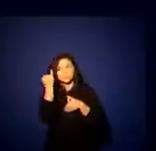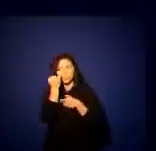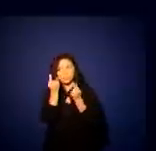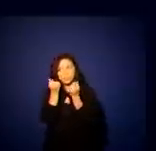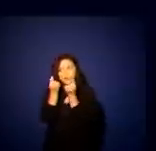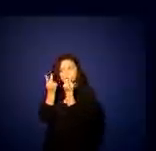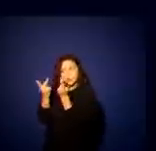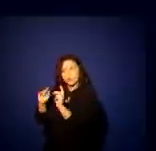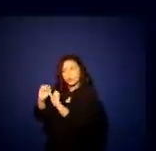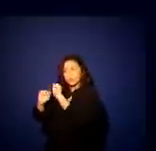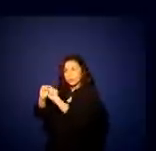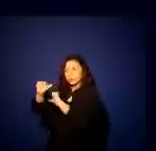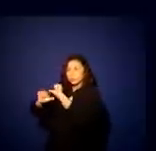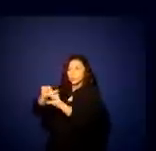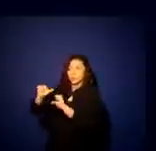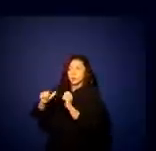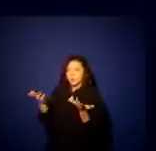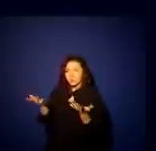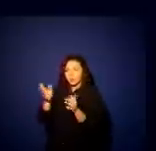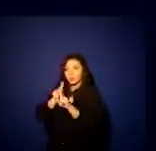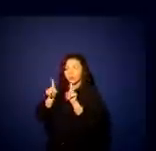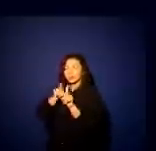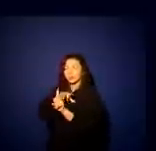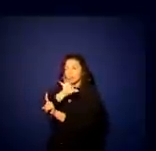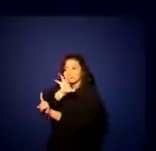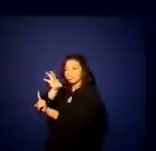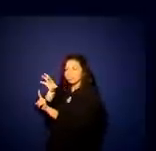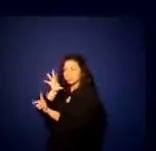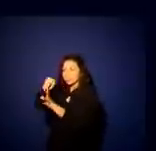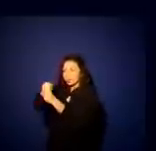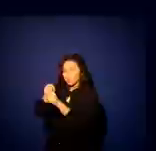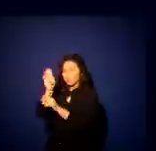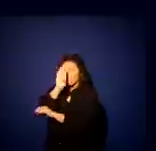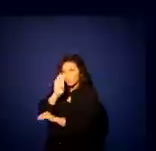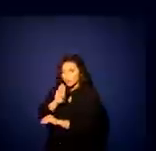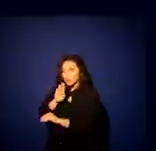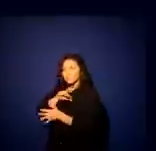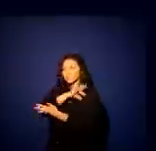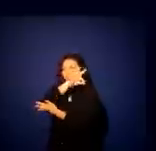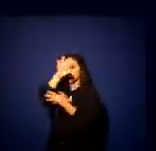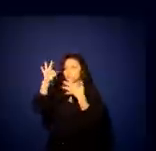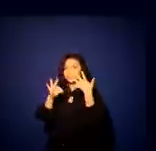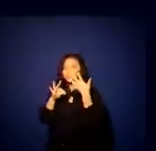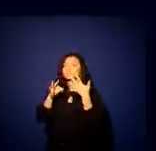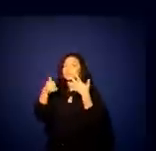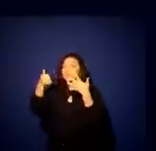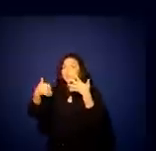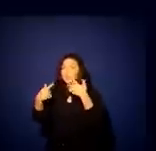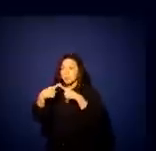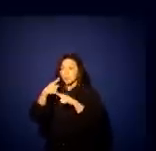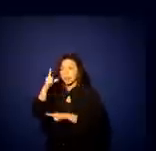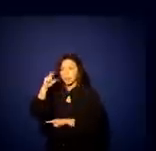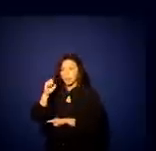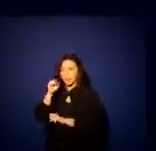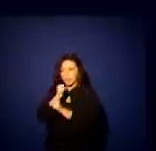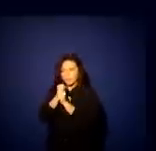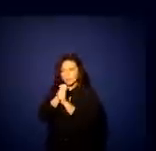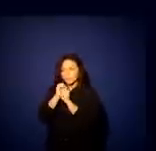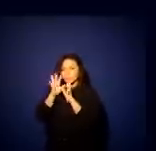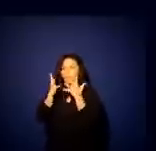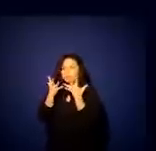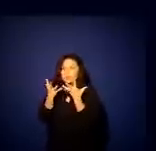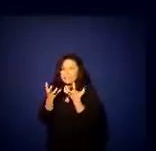empresa e a gente tem uma confluência de fatores no Brasil para citar alguns né após 10 anos de um período de muita seca